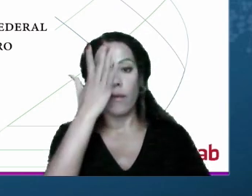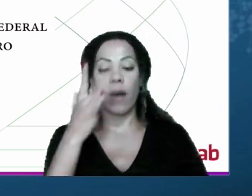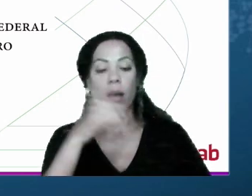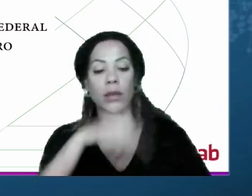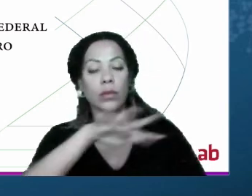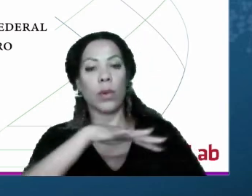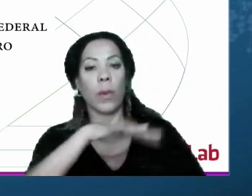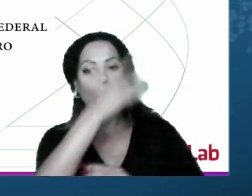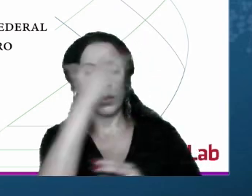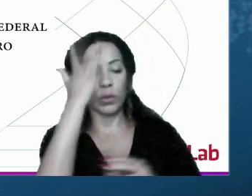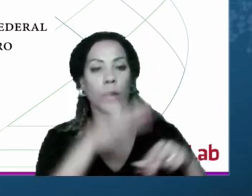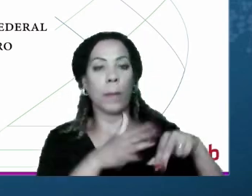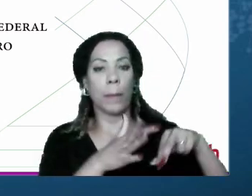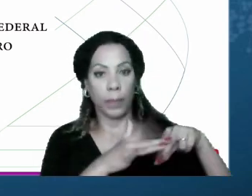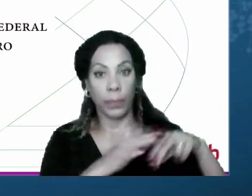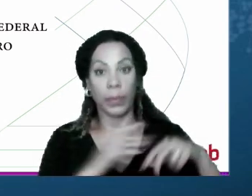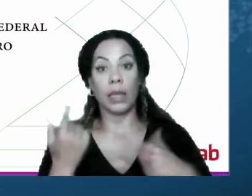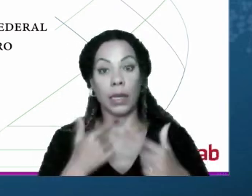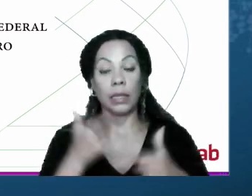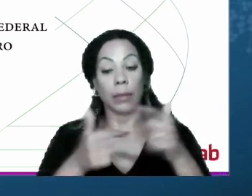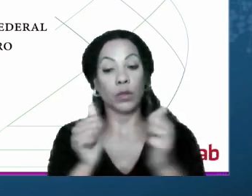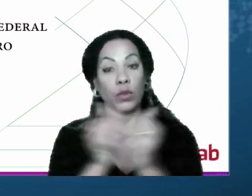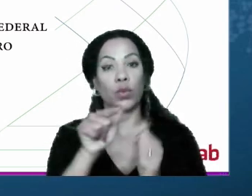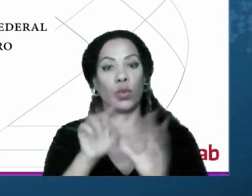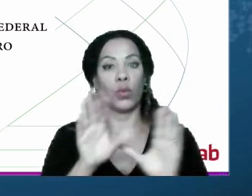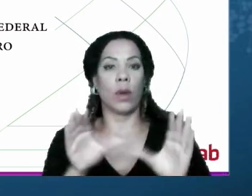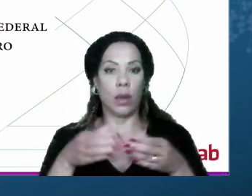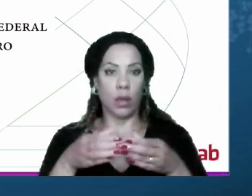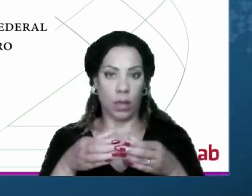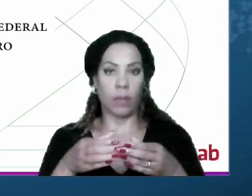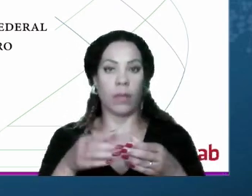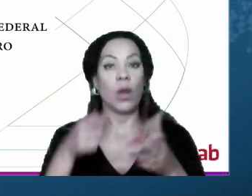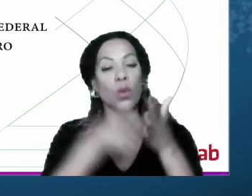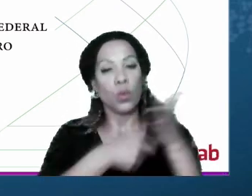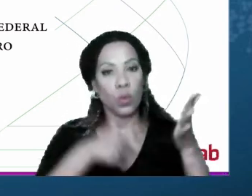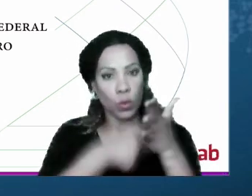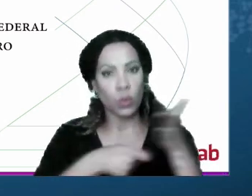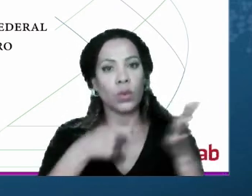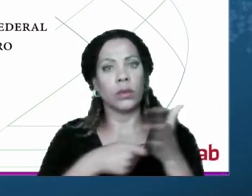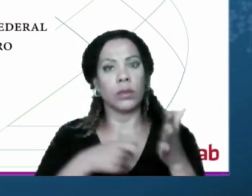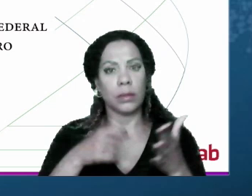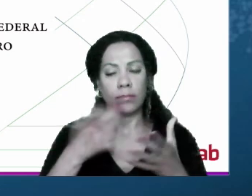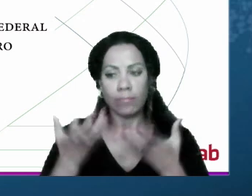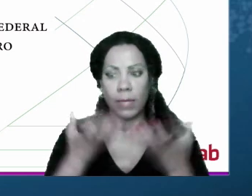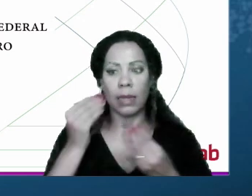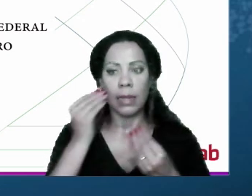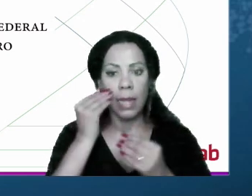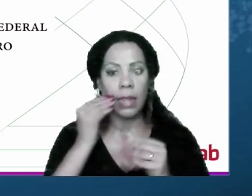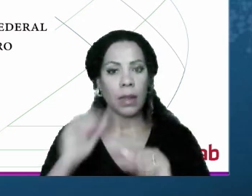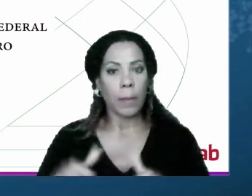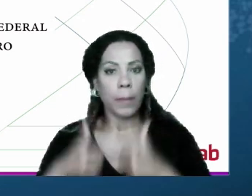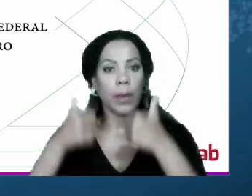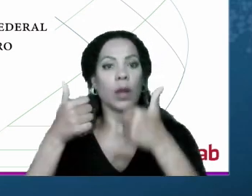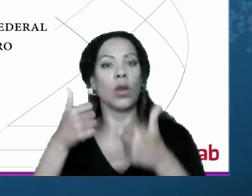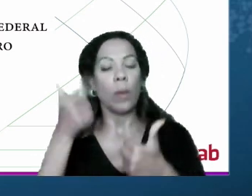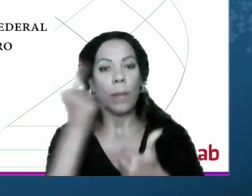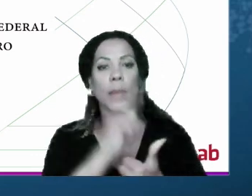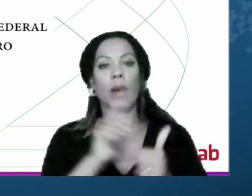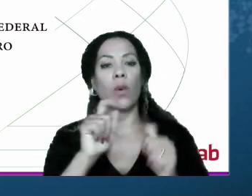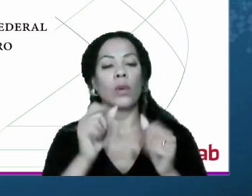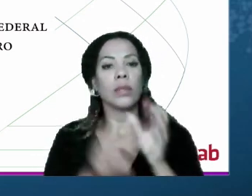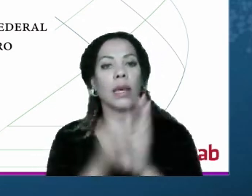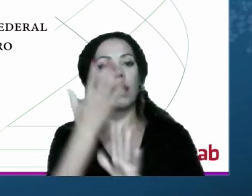pacientes. Estamos trabalhando com essa equipe, eles estão mudando a manufatura para uma